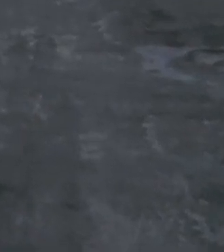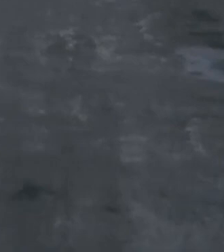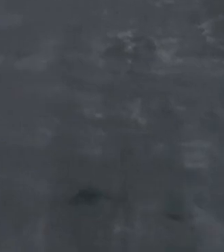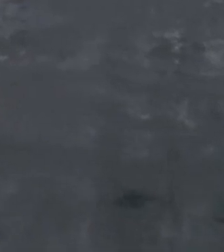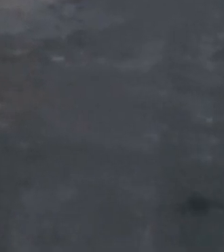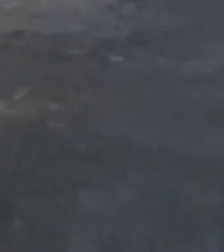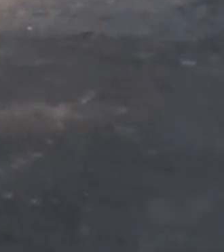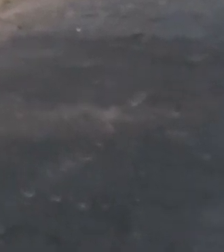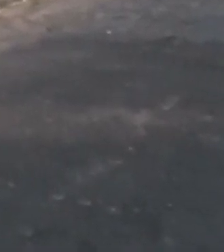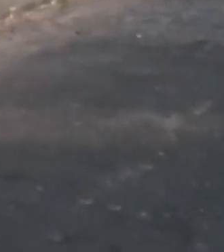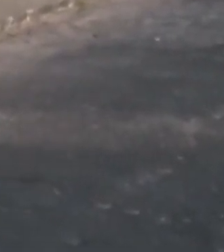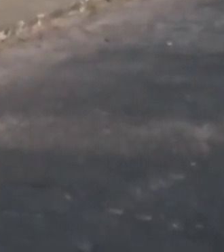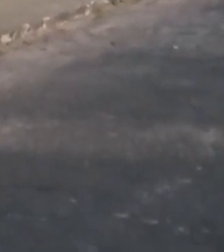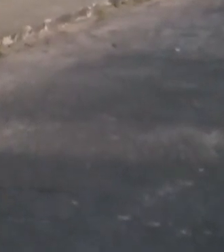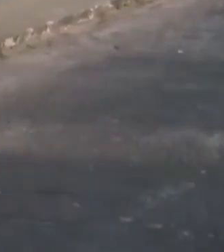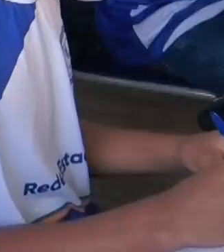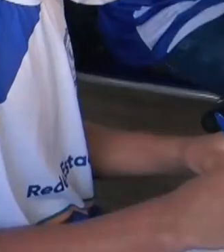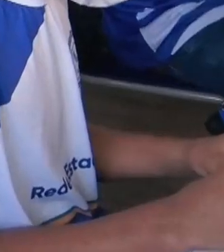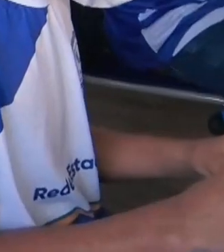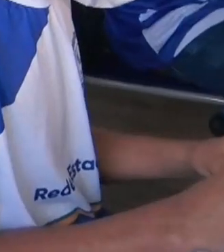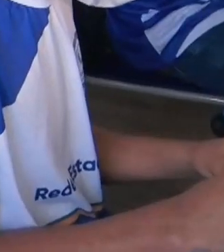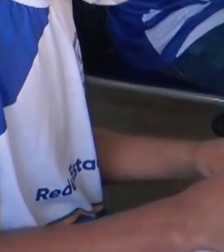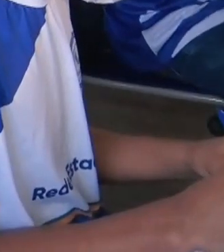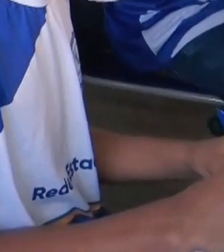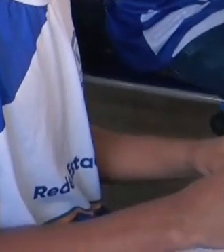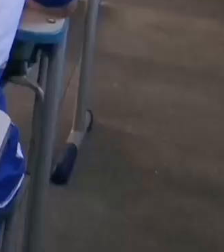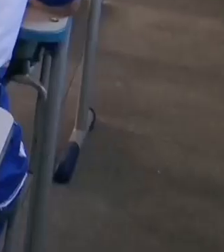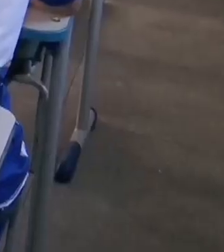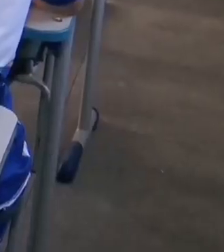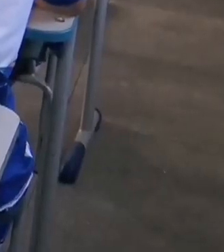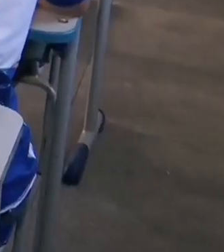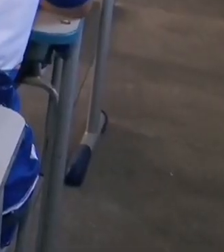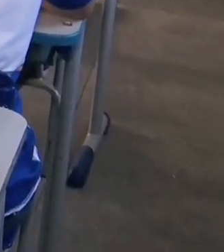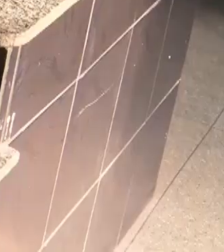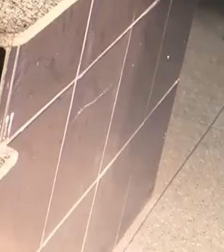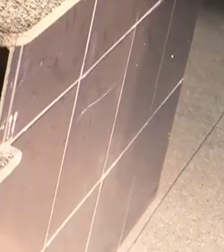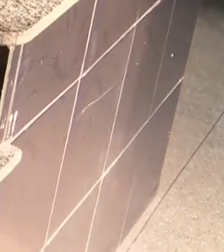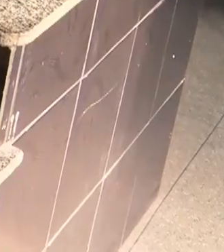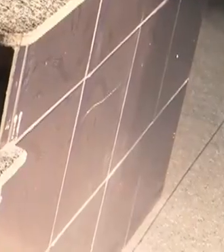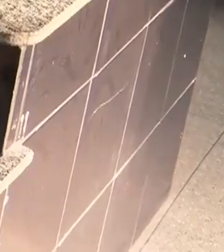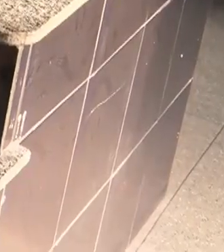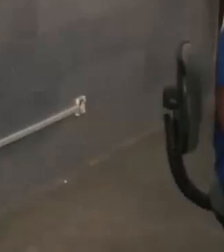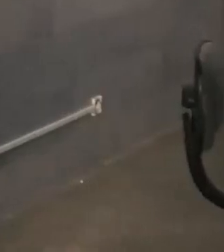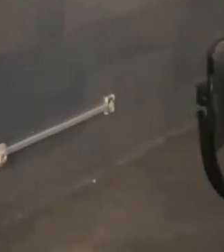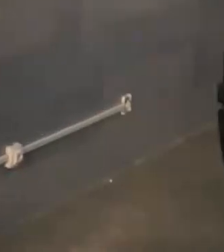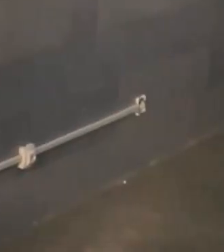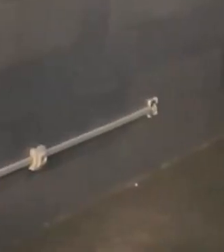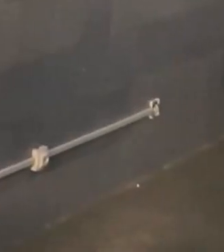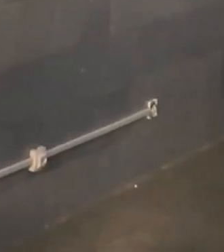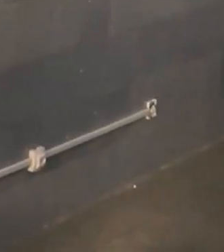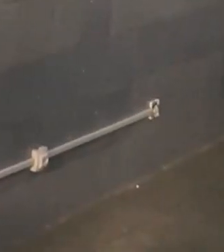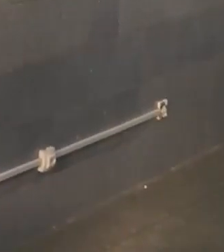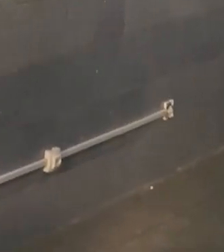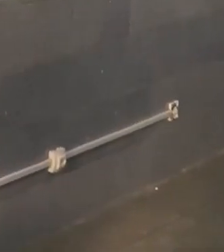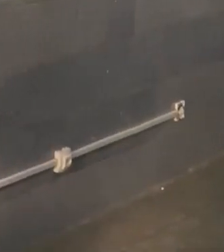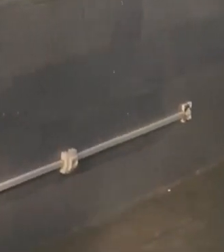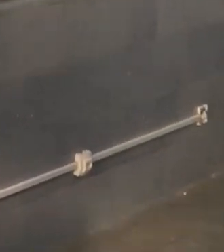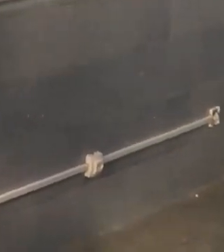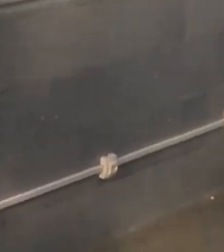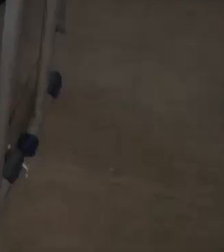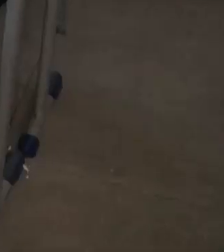Nesta cidade do litoral norte de Sergipe, a educação é fundamental para a população. Por isso, é importante avançar os